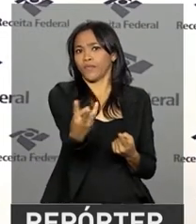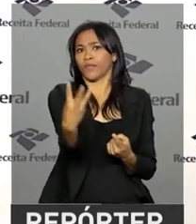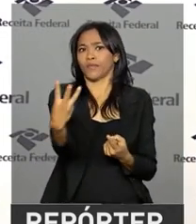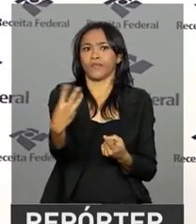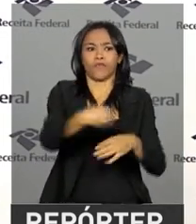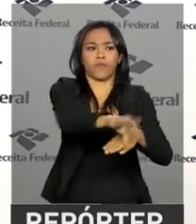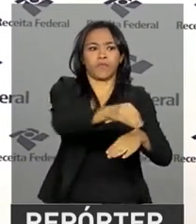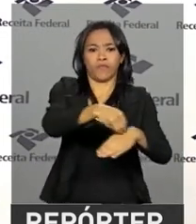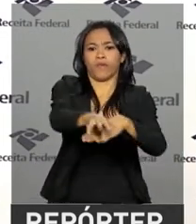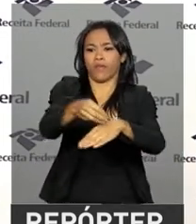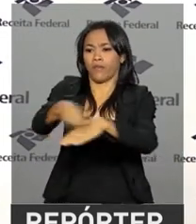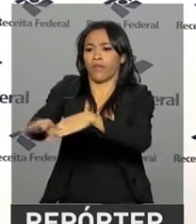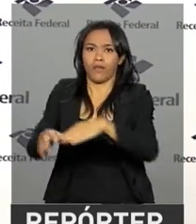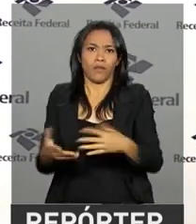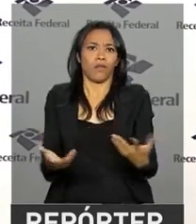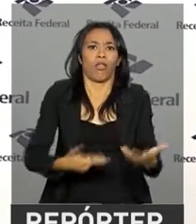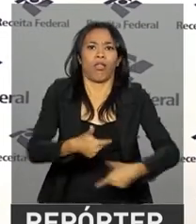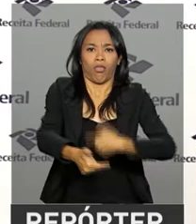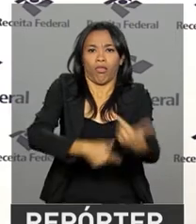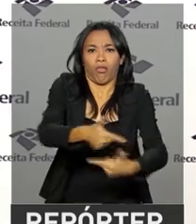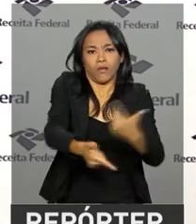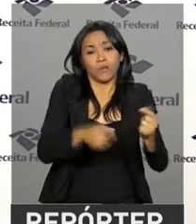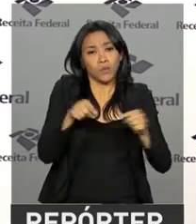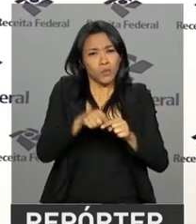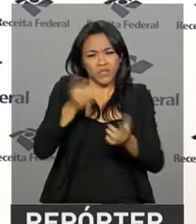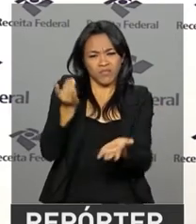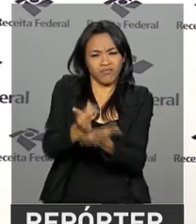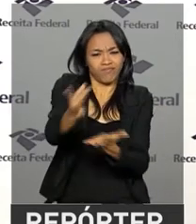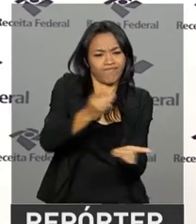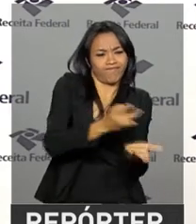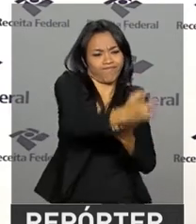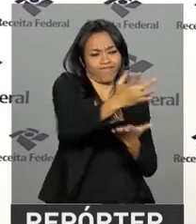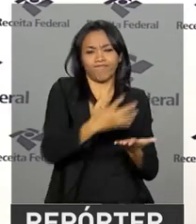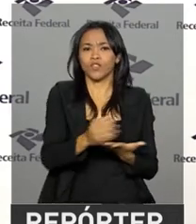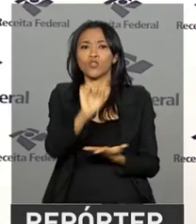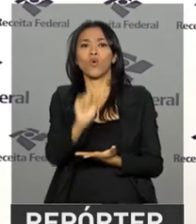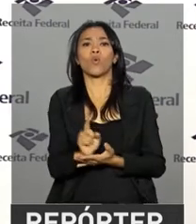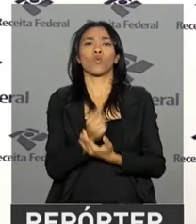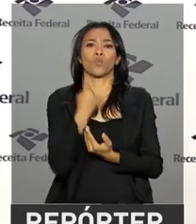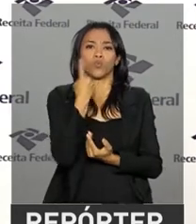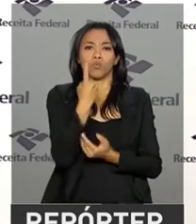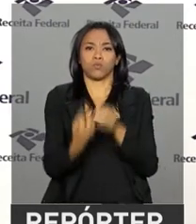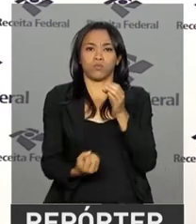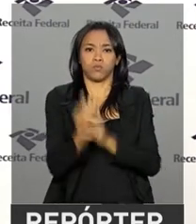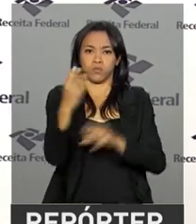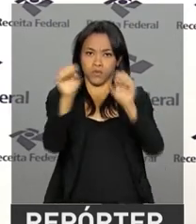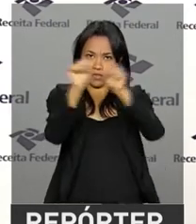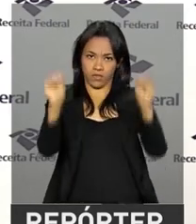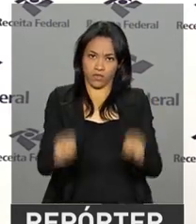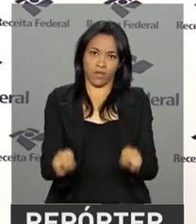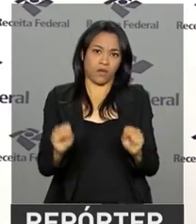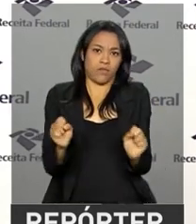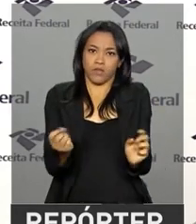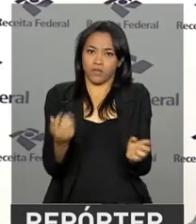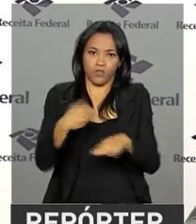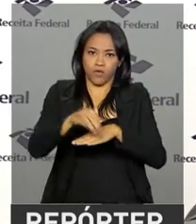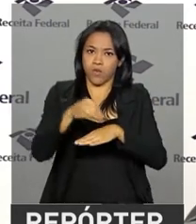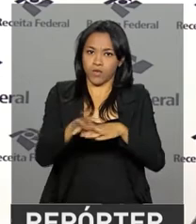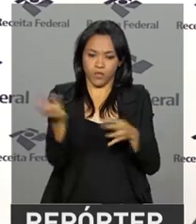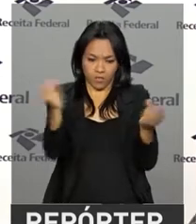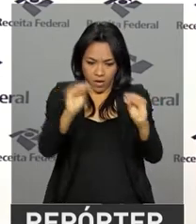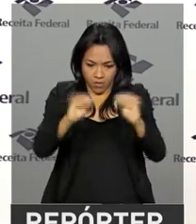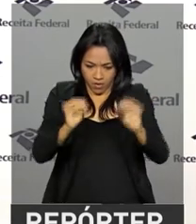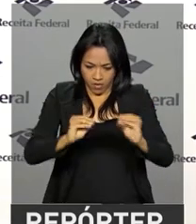tempo tudo isso passa ser eliminado por conta com a implantação desse novo sistema de informação eo à vontade